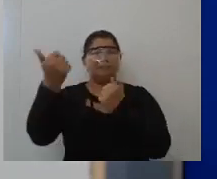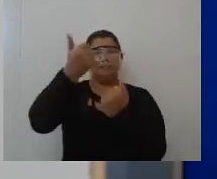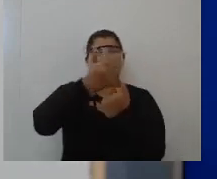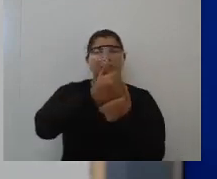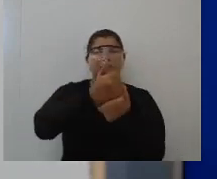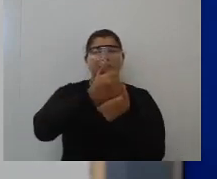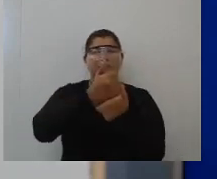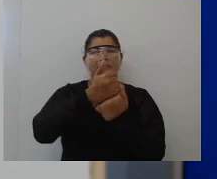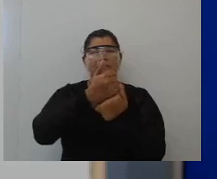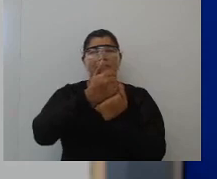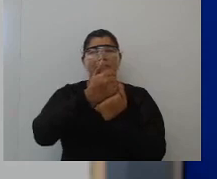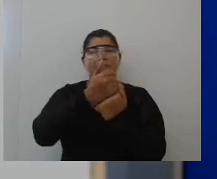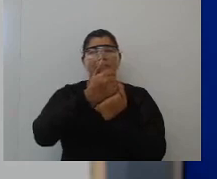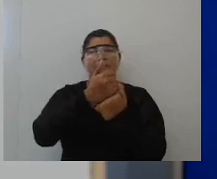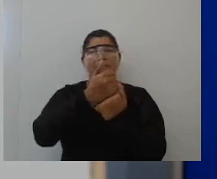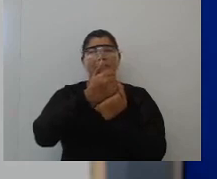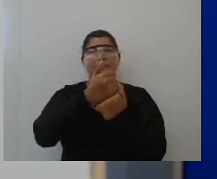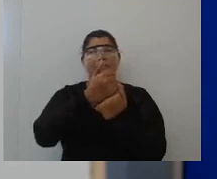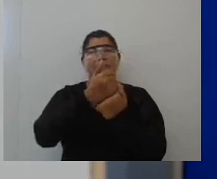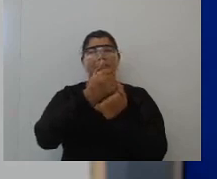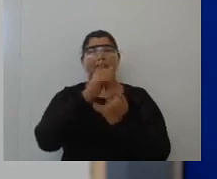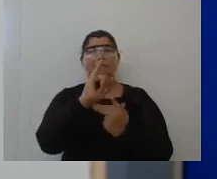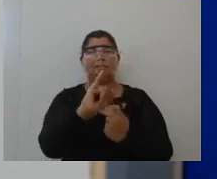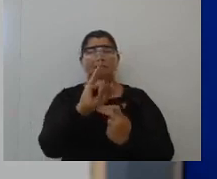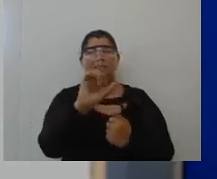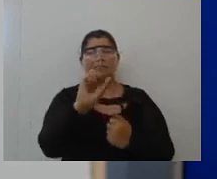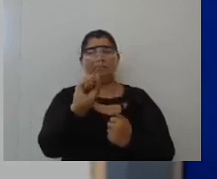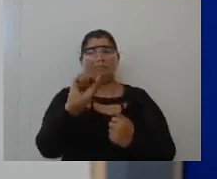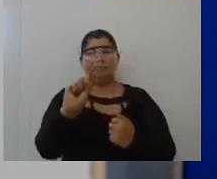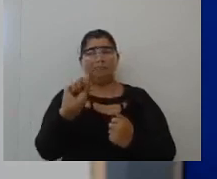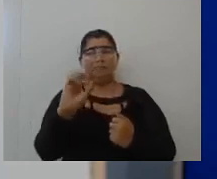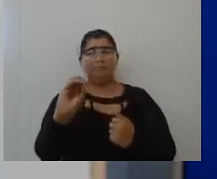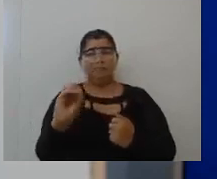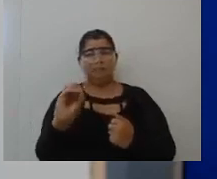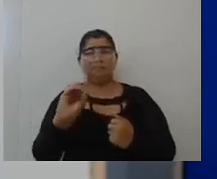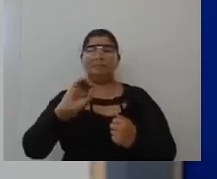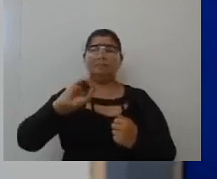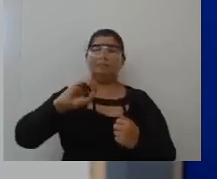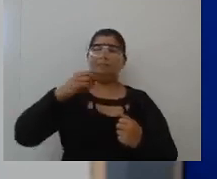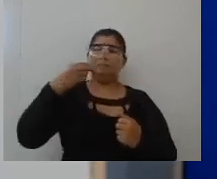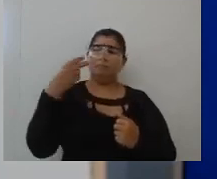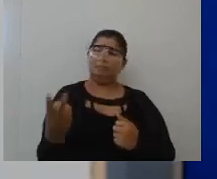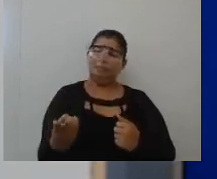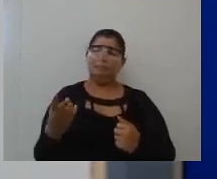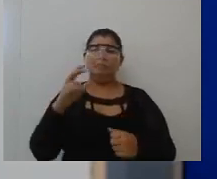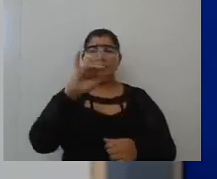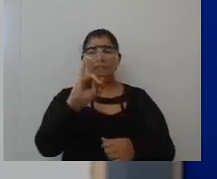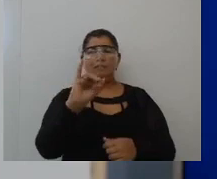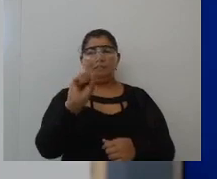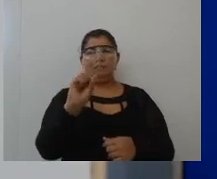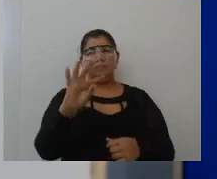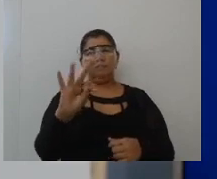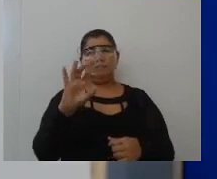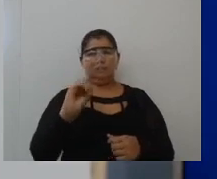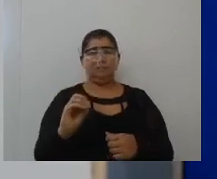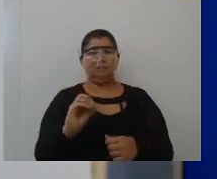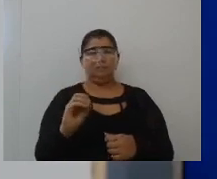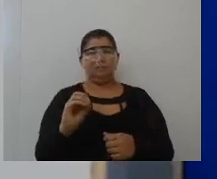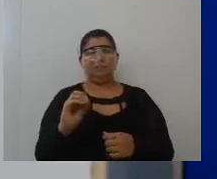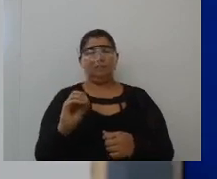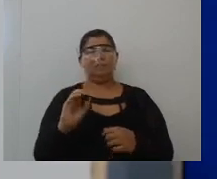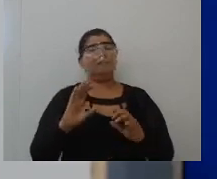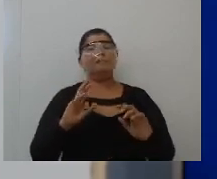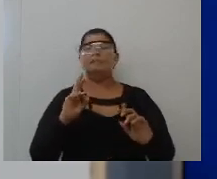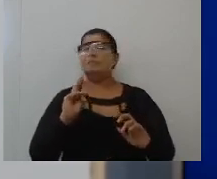por isso ou por isto.